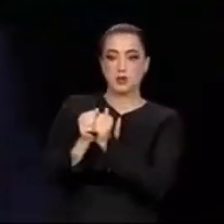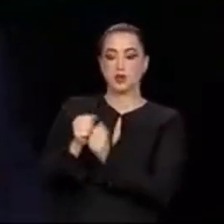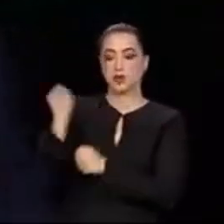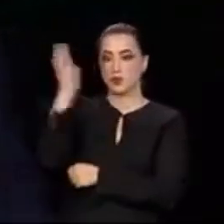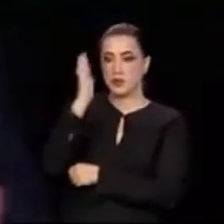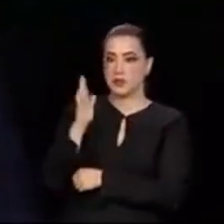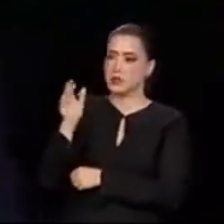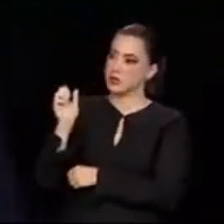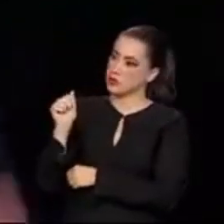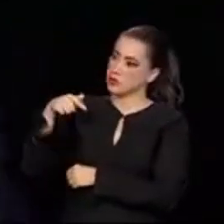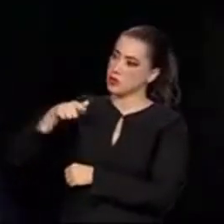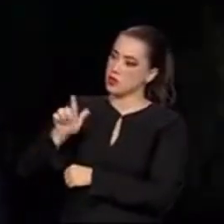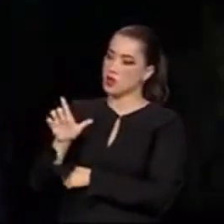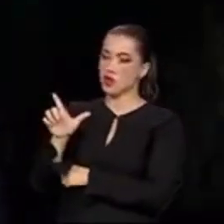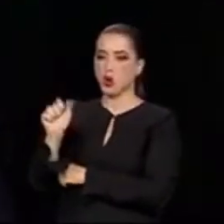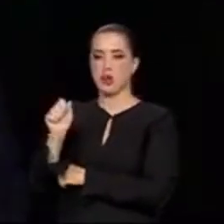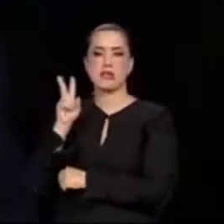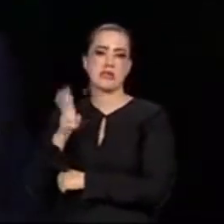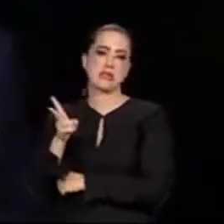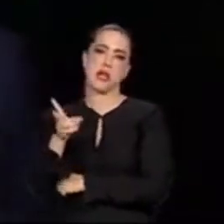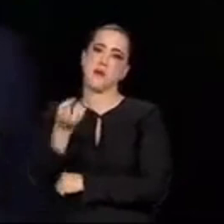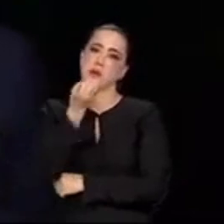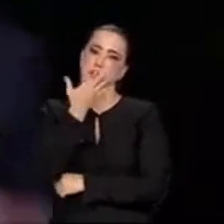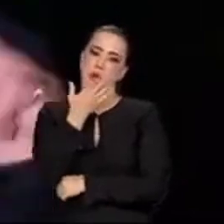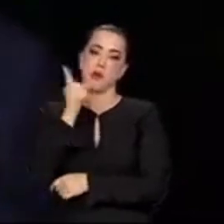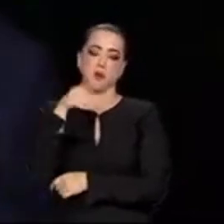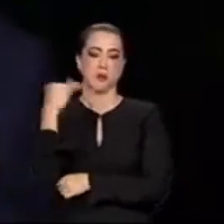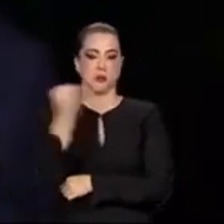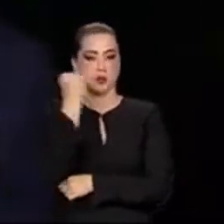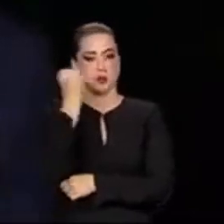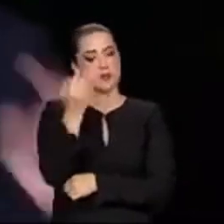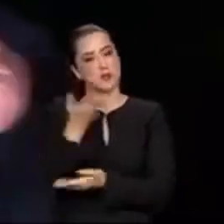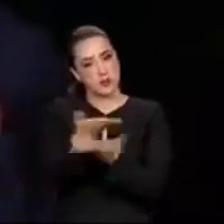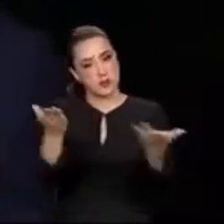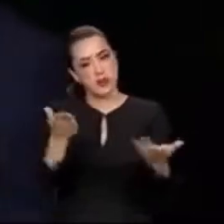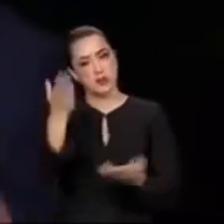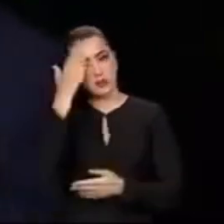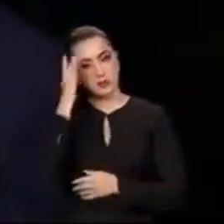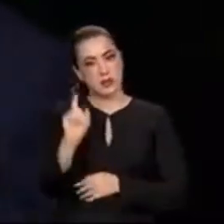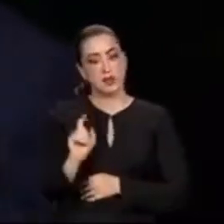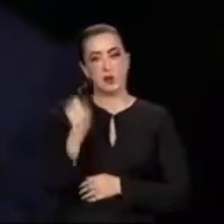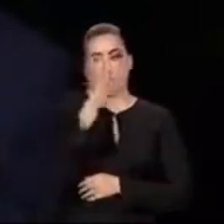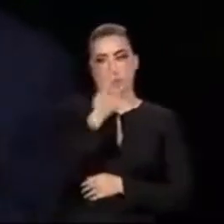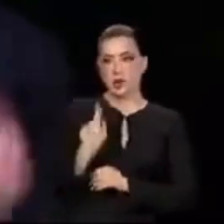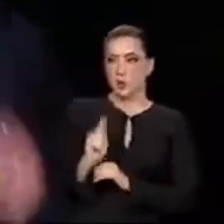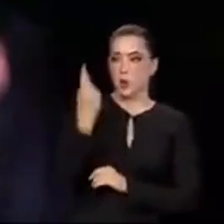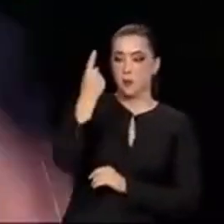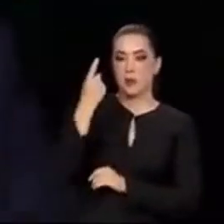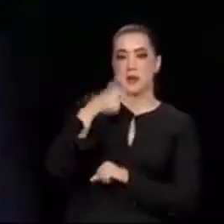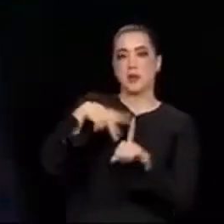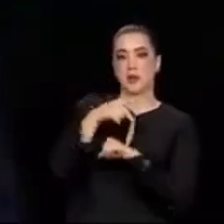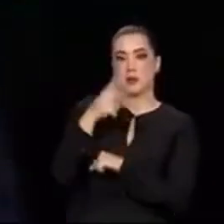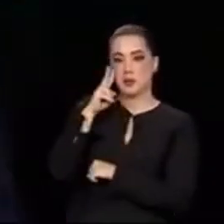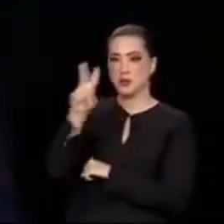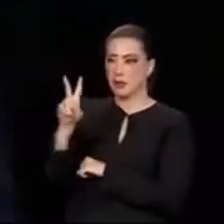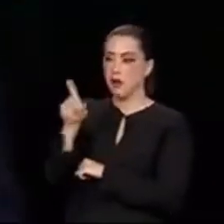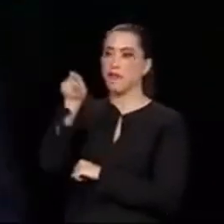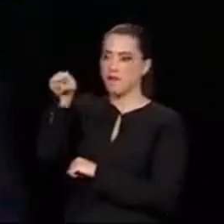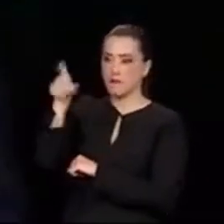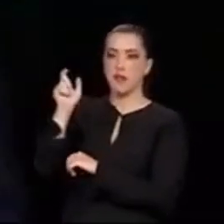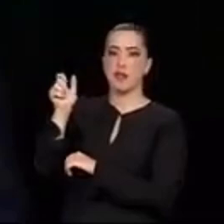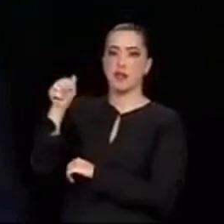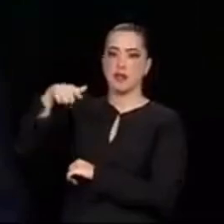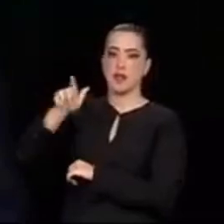foi uma relação muito boa é importante você saber que o Brasil foi o primeiro país a reconhecer a independência de